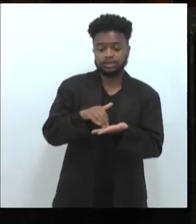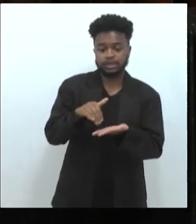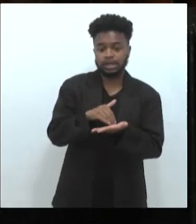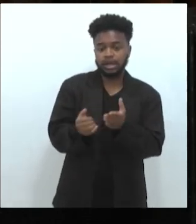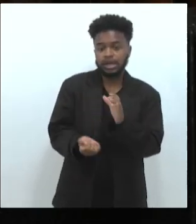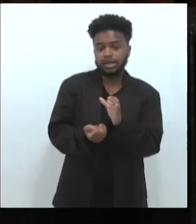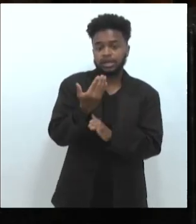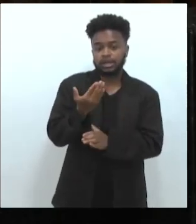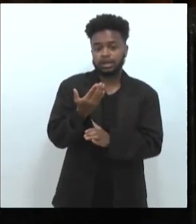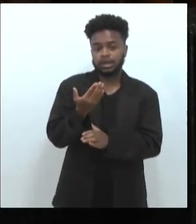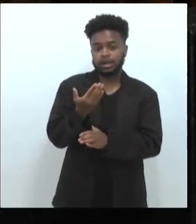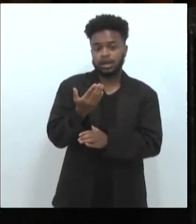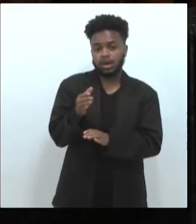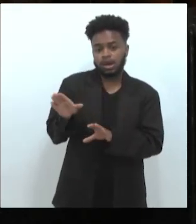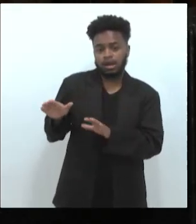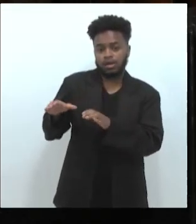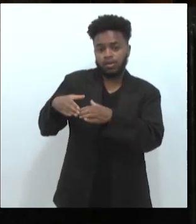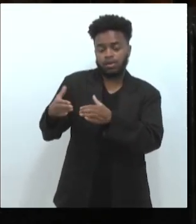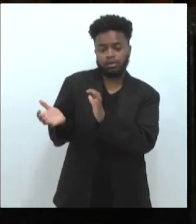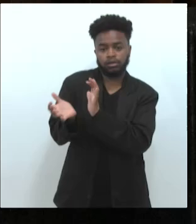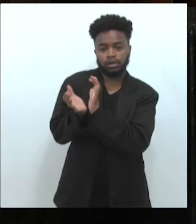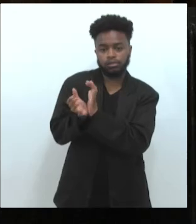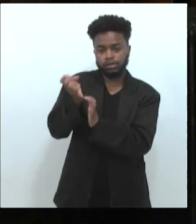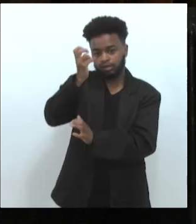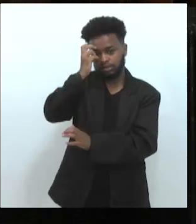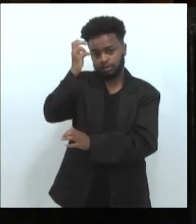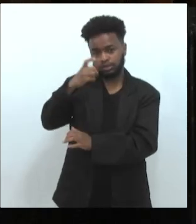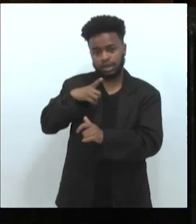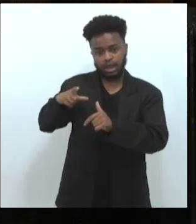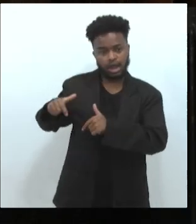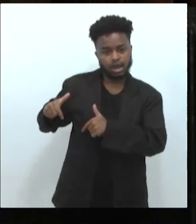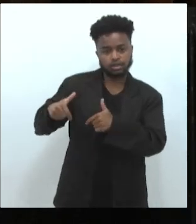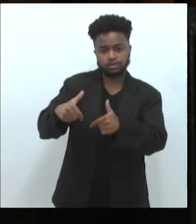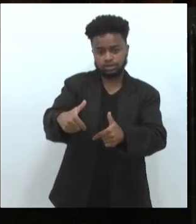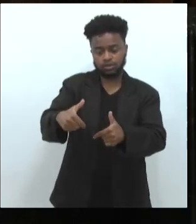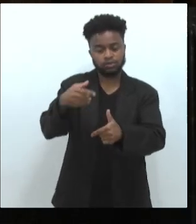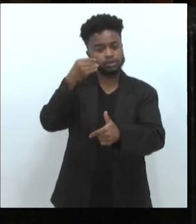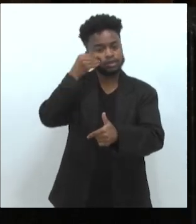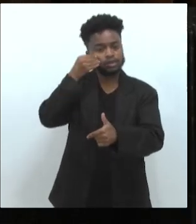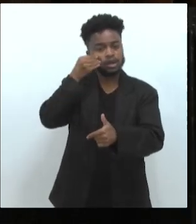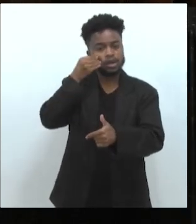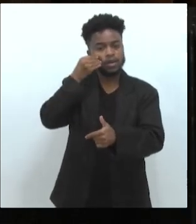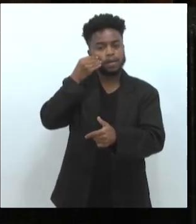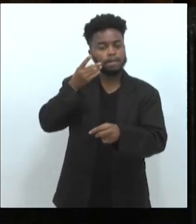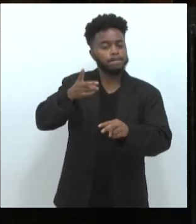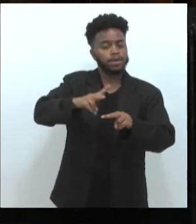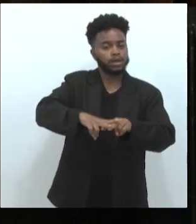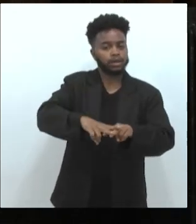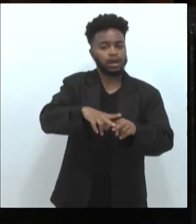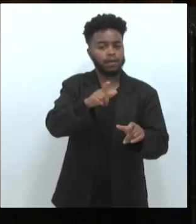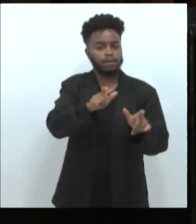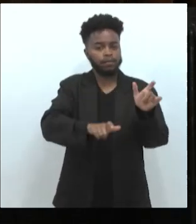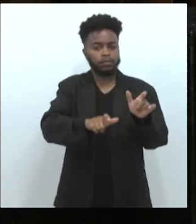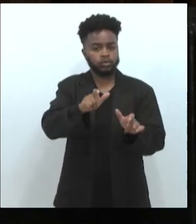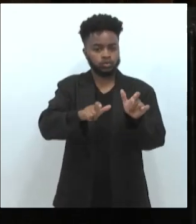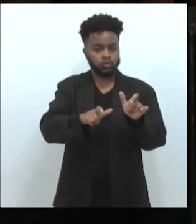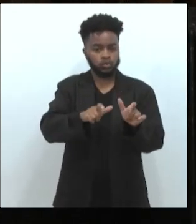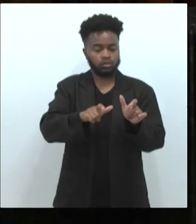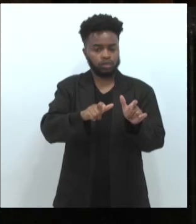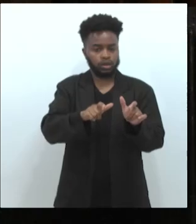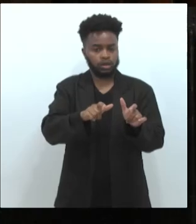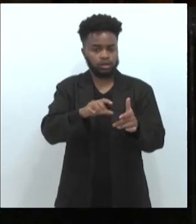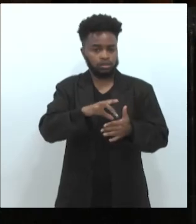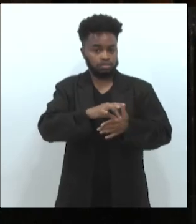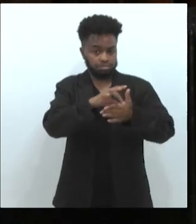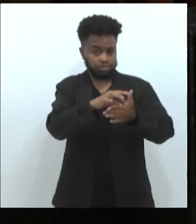com a inteligência que tem, uma ação pertinente para buscar os donos da firma,